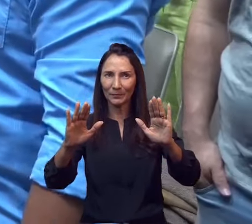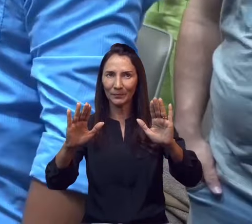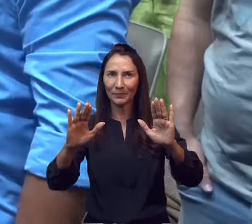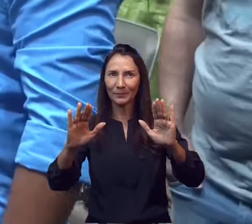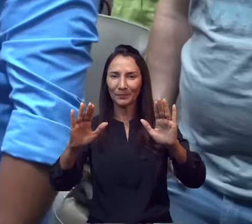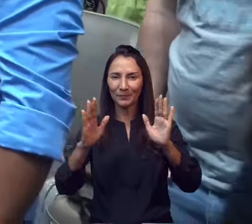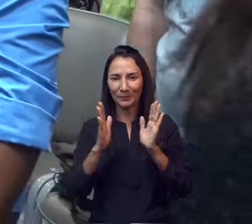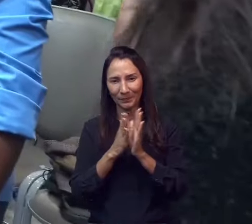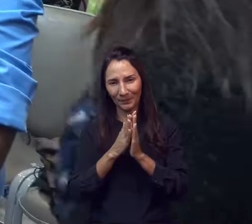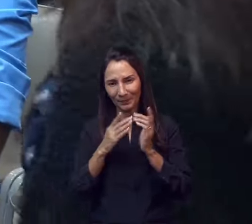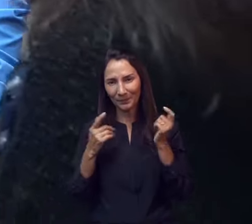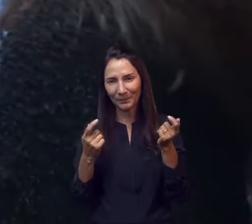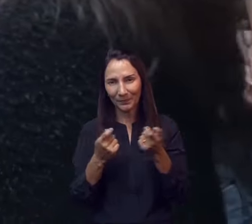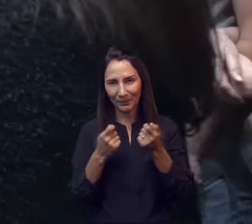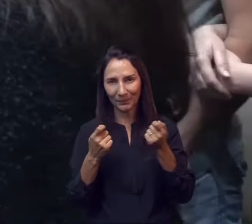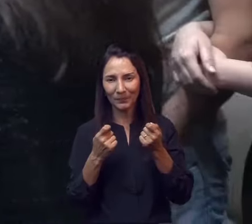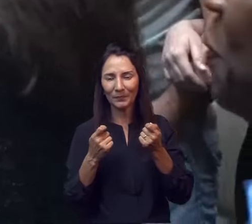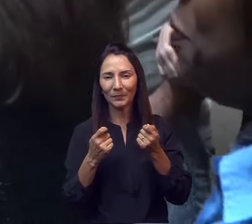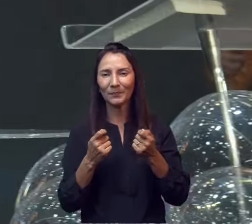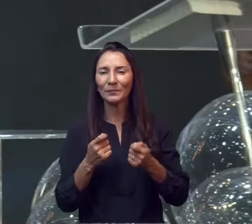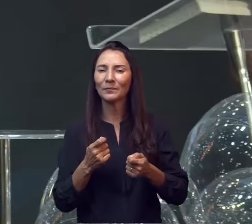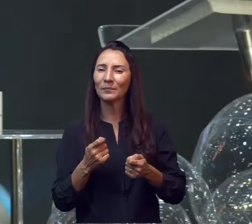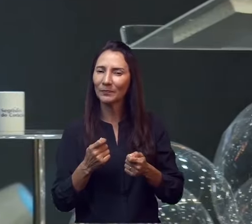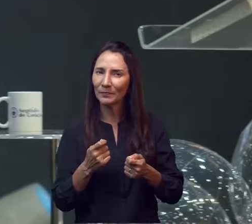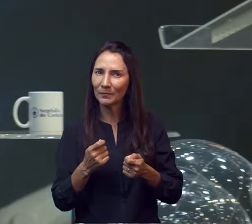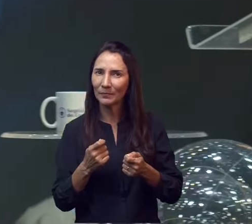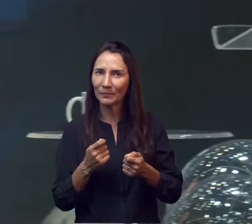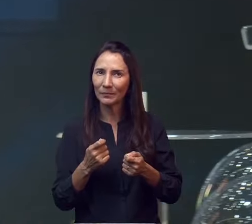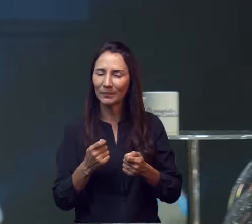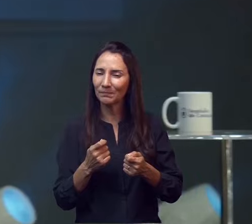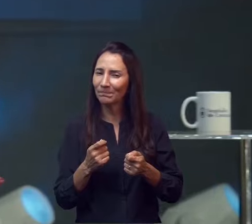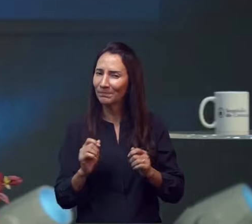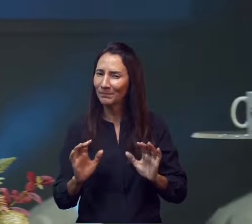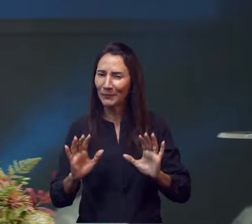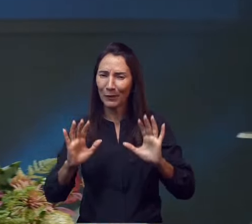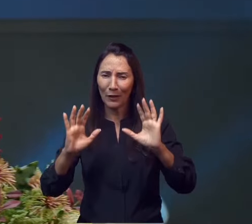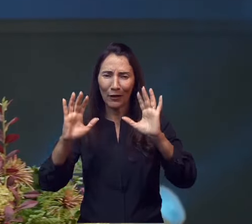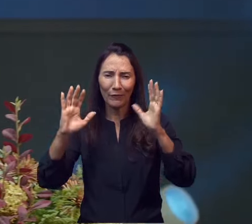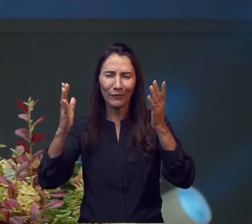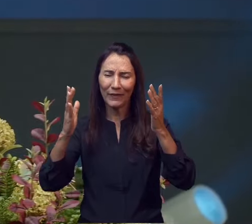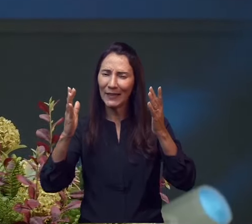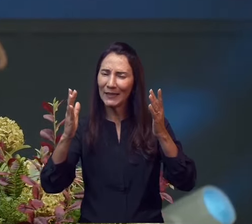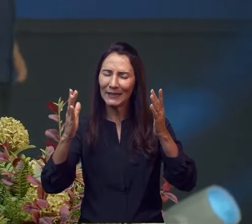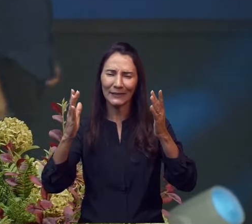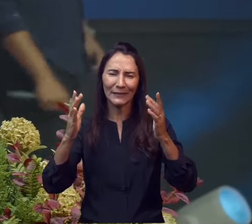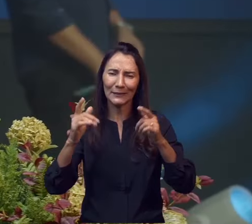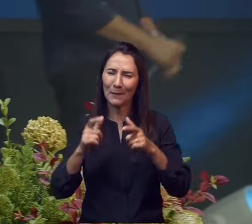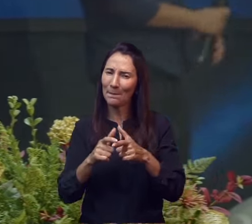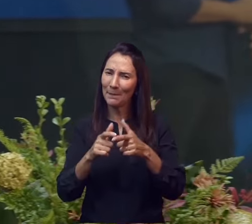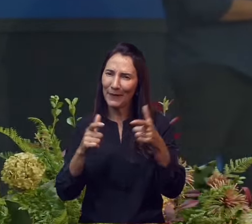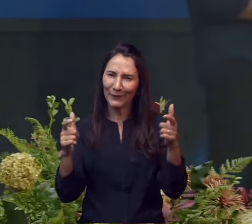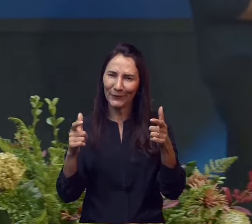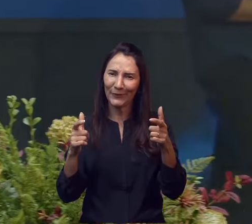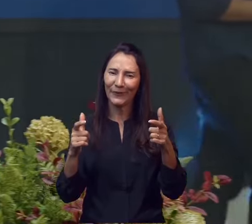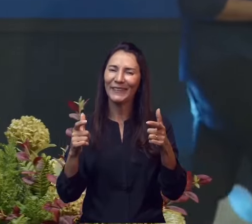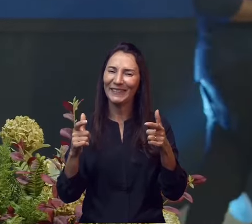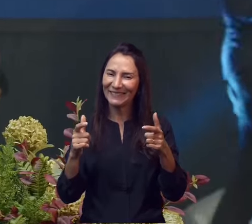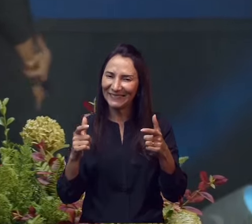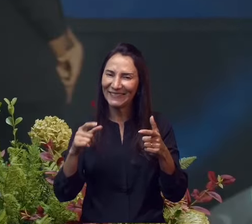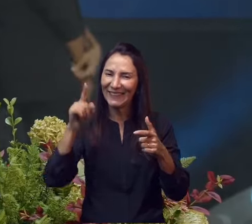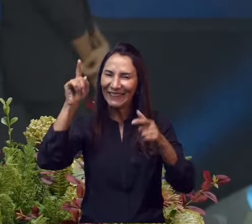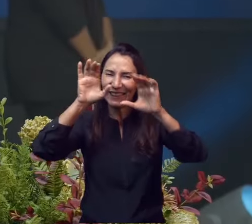aleluia não há festa maior a Bíblia diz que só tem festa no céu